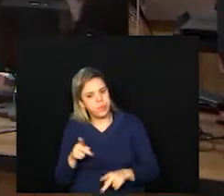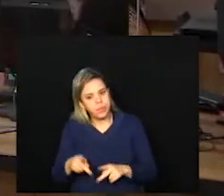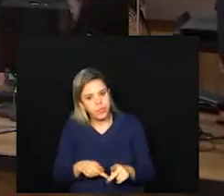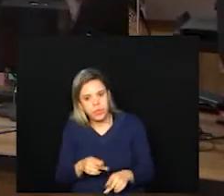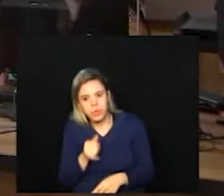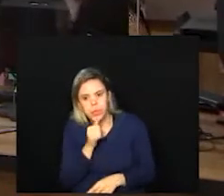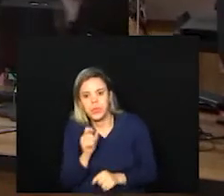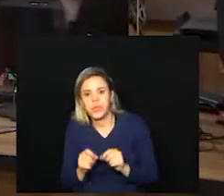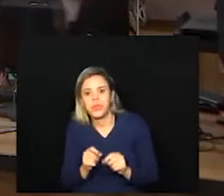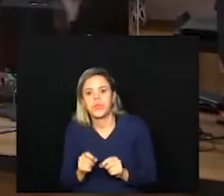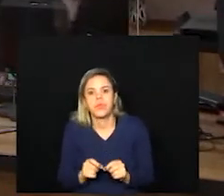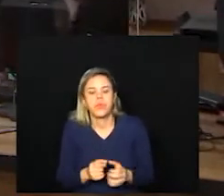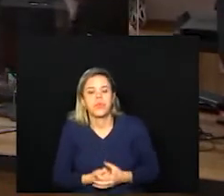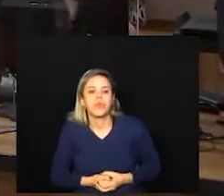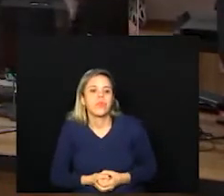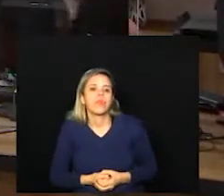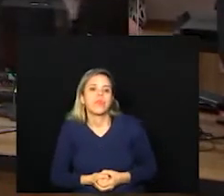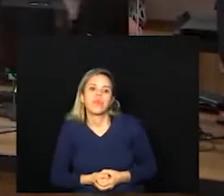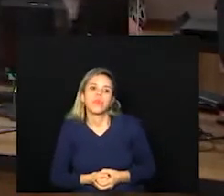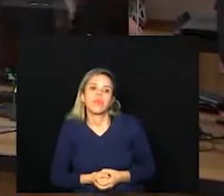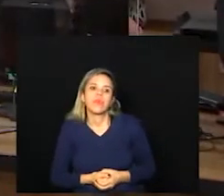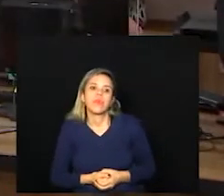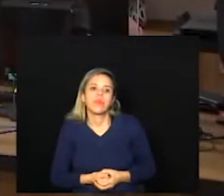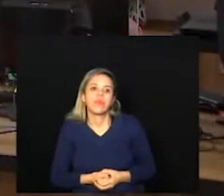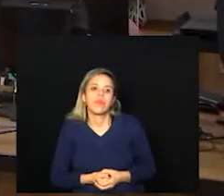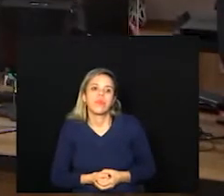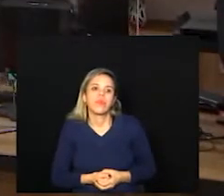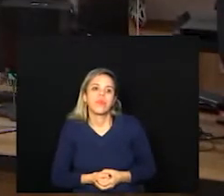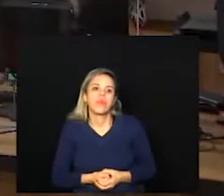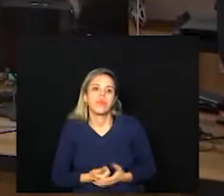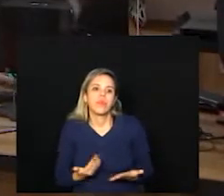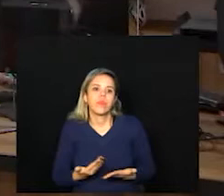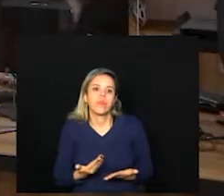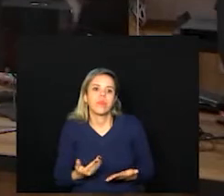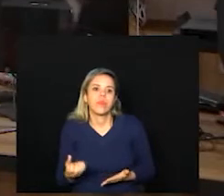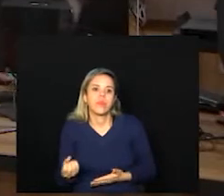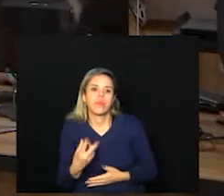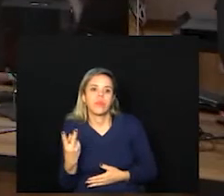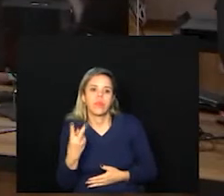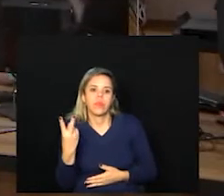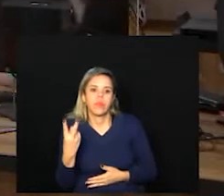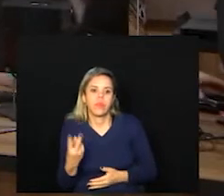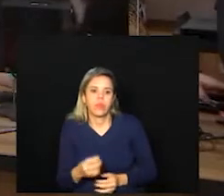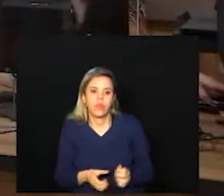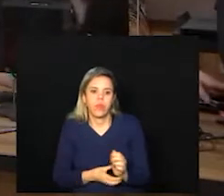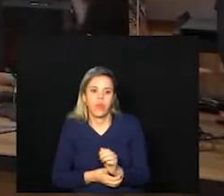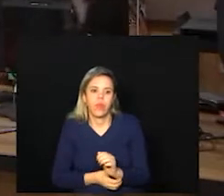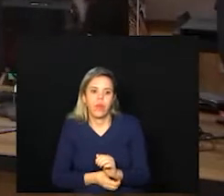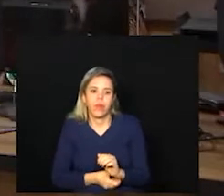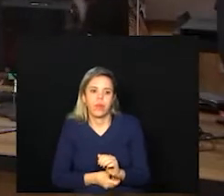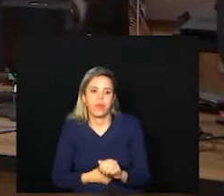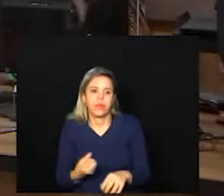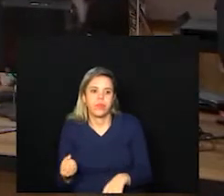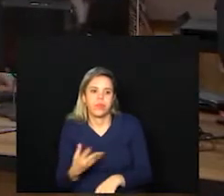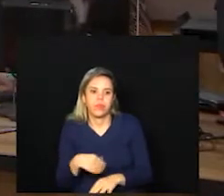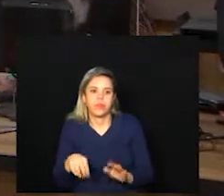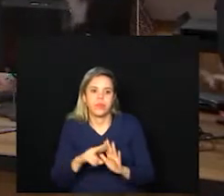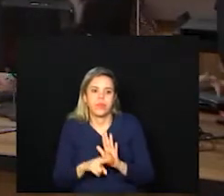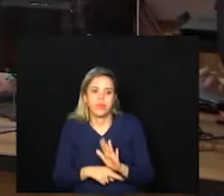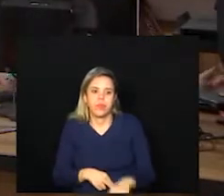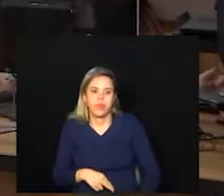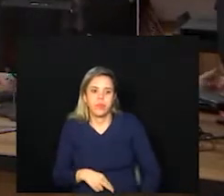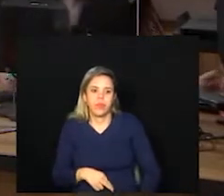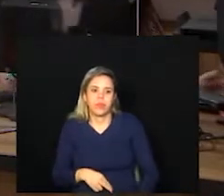certa forma, né, que elas estão assim agora buscando novos valores, né? Novos princípios,